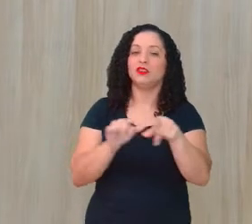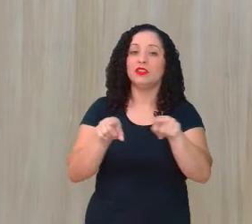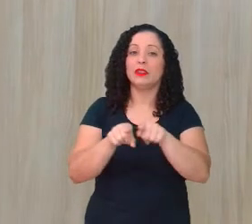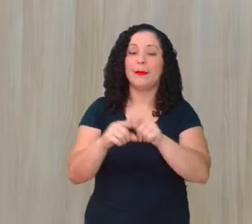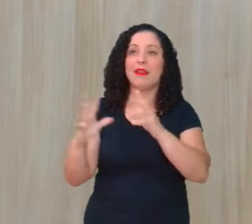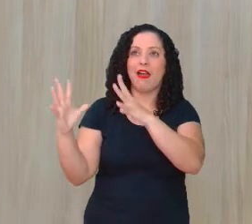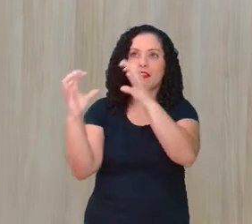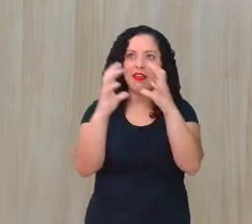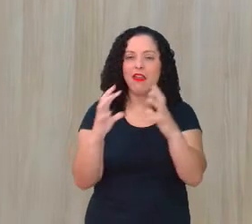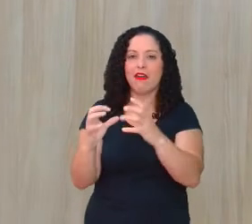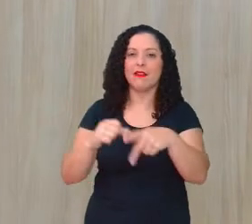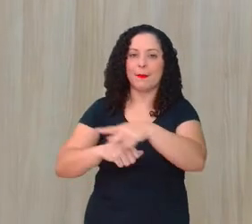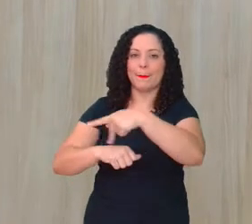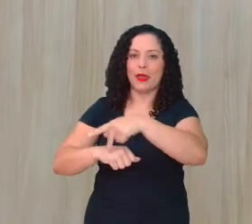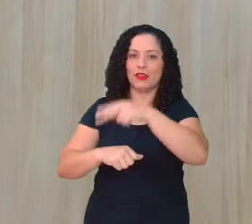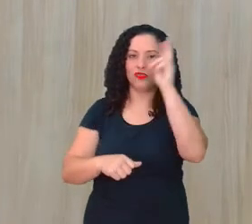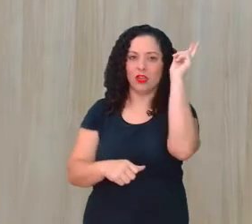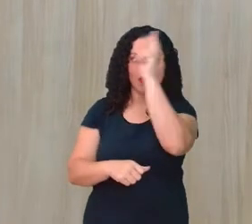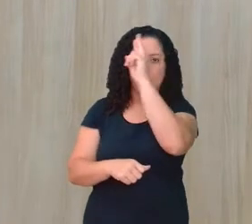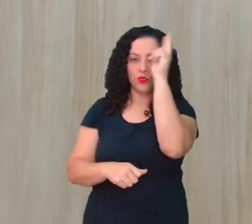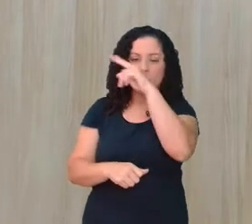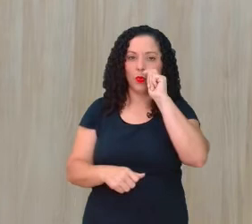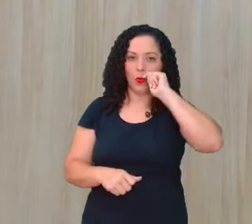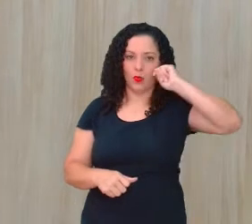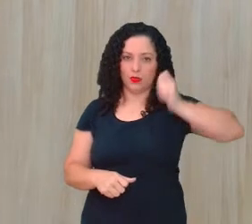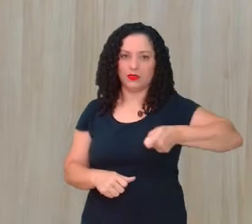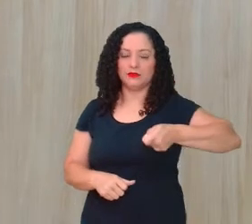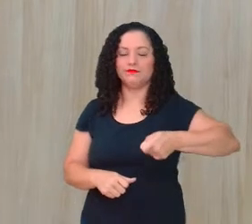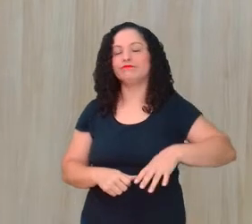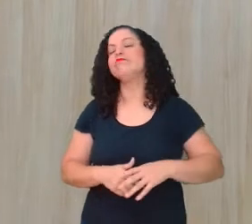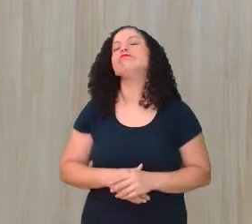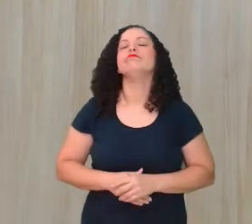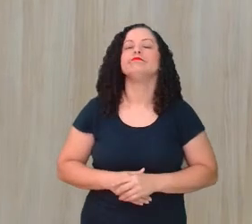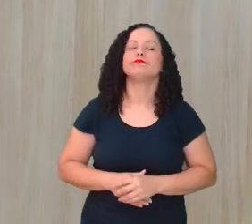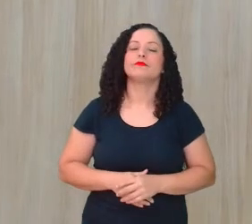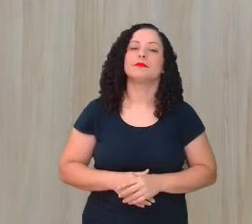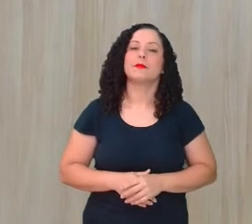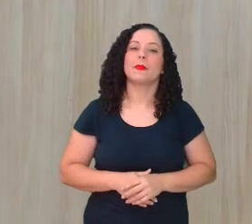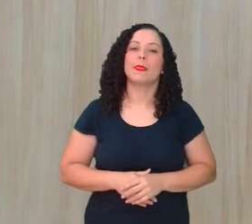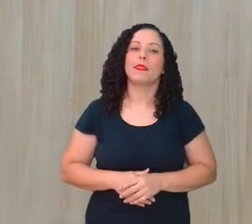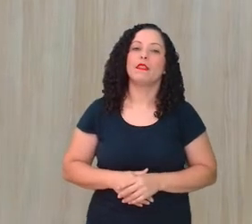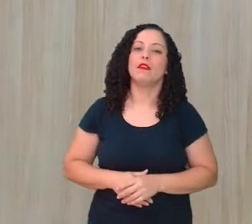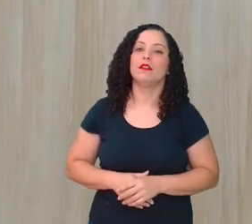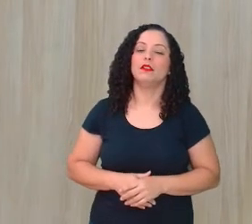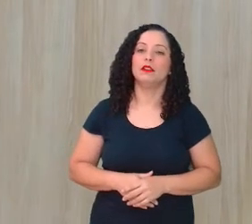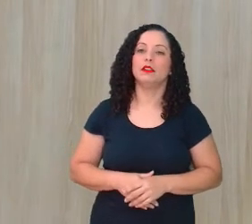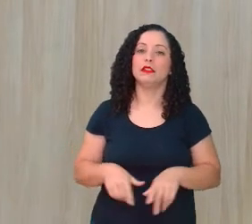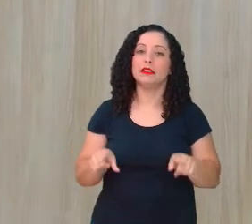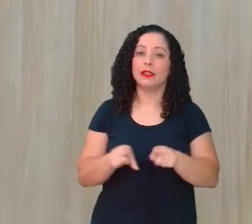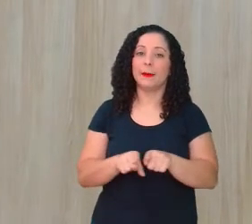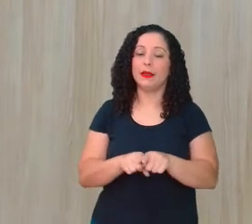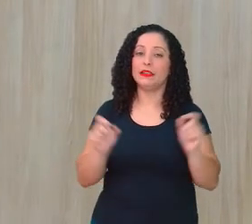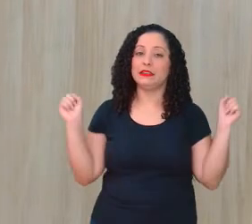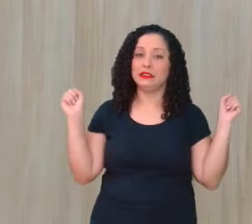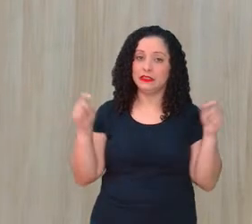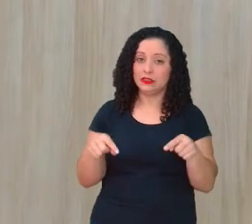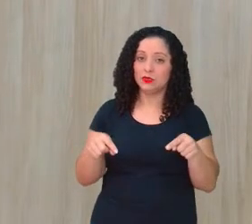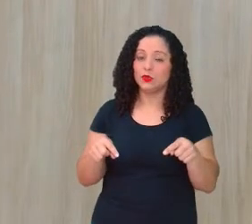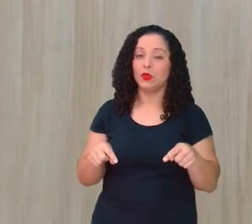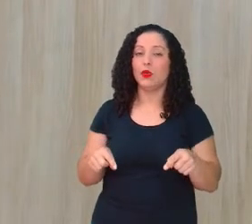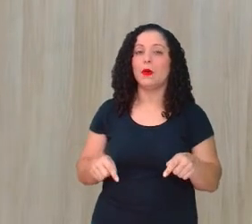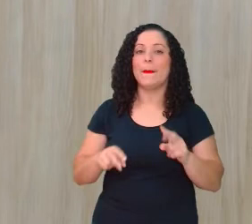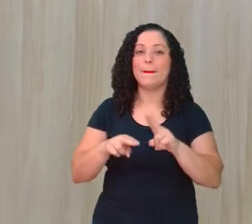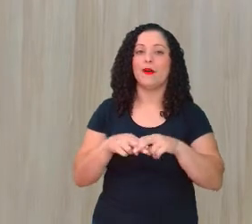Ucrânia, mas na realidade a gente tem também a outra versão, que isso se dá em decorrência, né, de